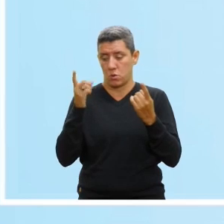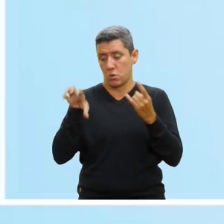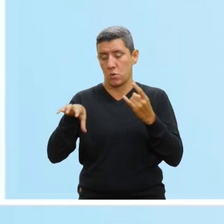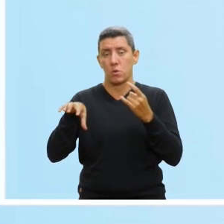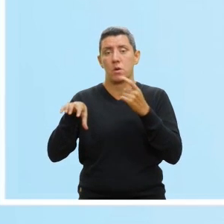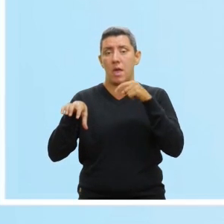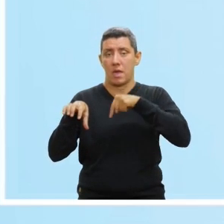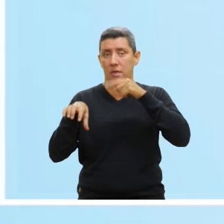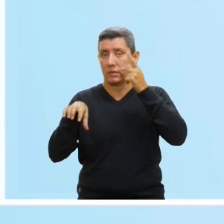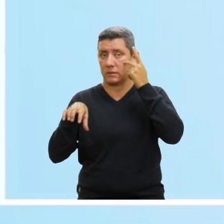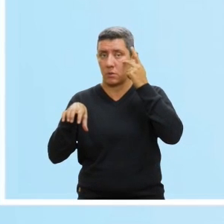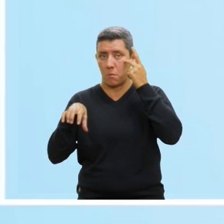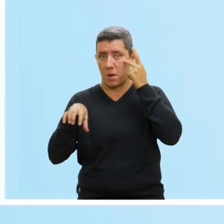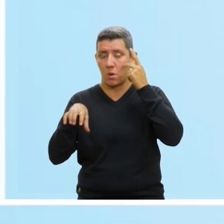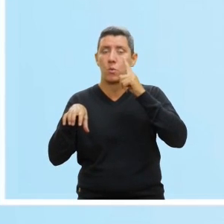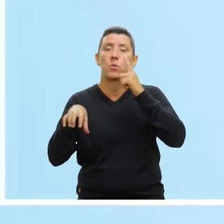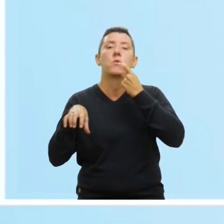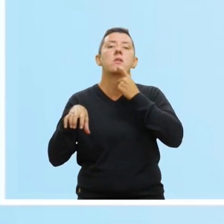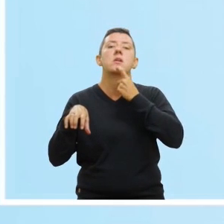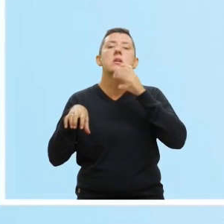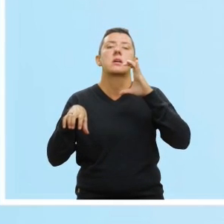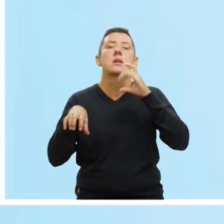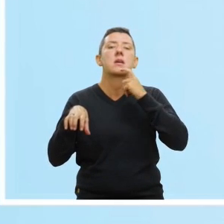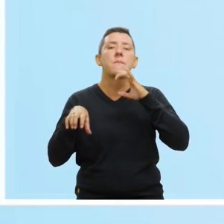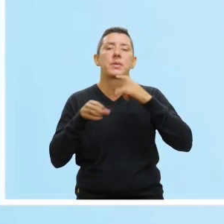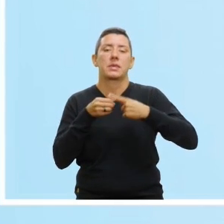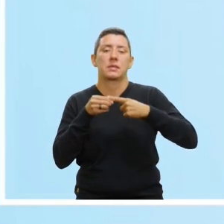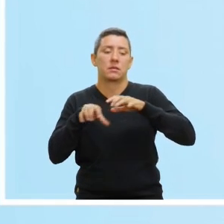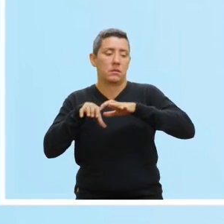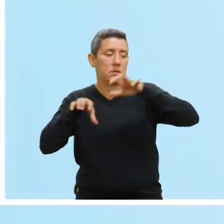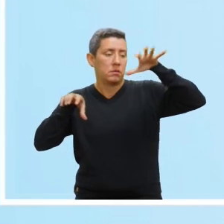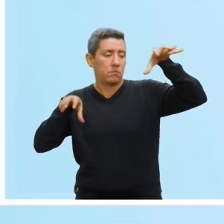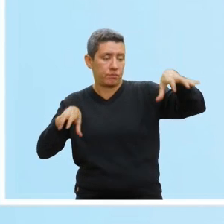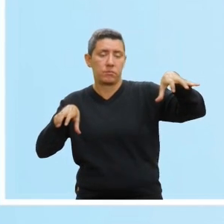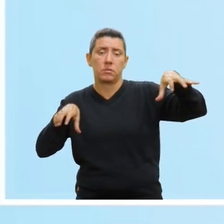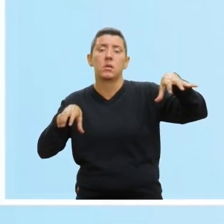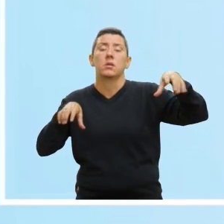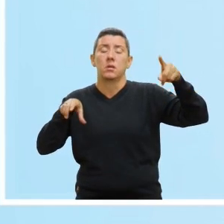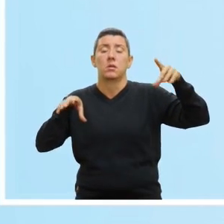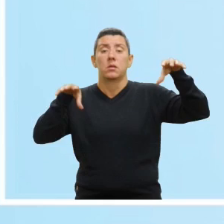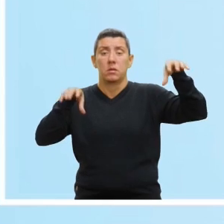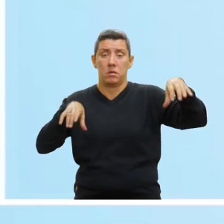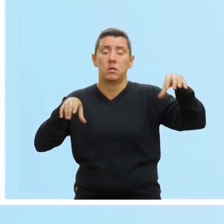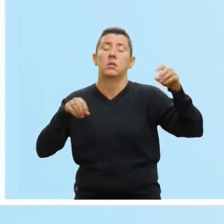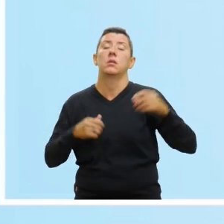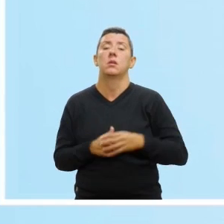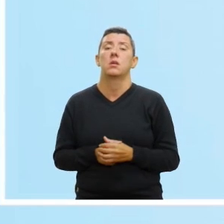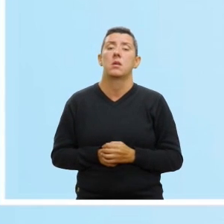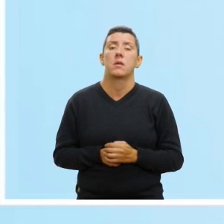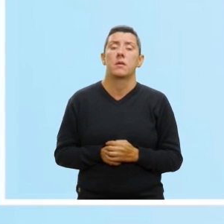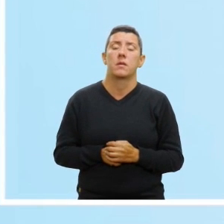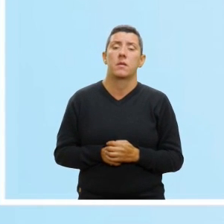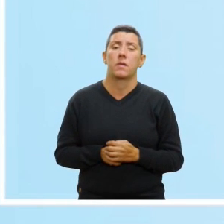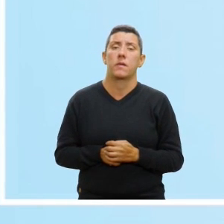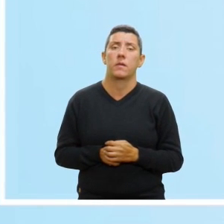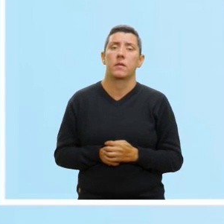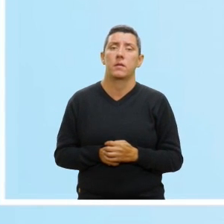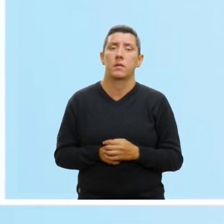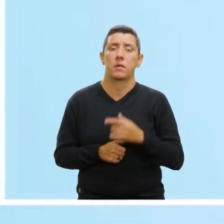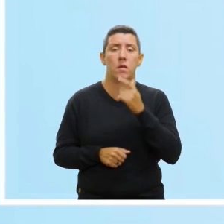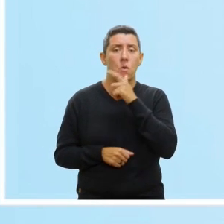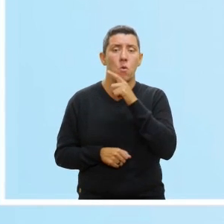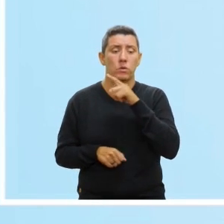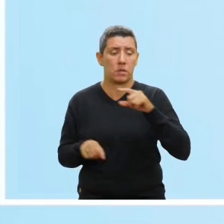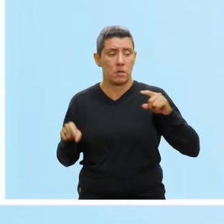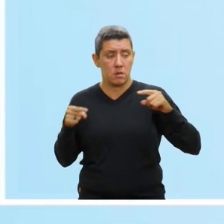Campinas. Eu estou aqui em São Paulo, né? Então um aqui em São Paulo, o outro lá em Campinas. Você conecta as